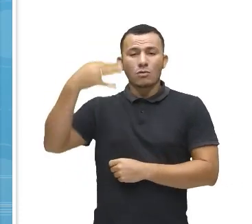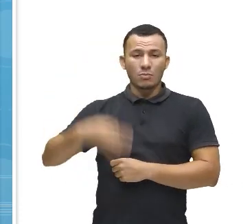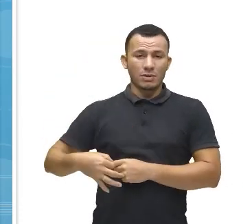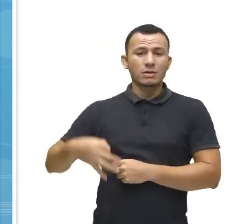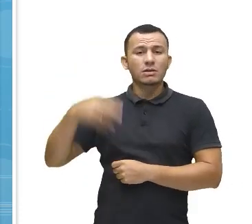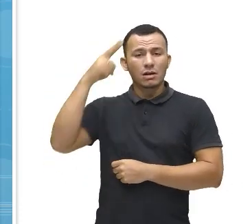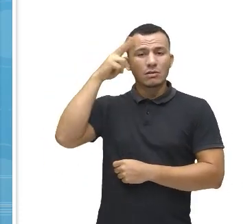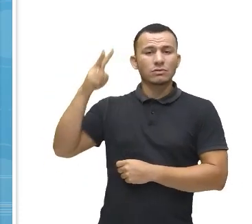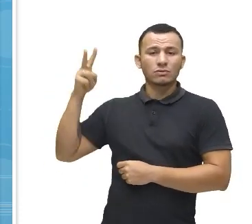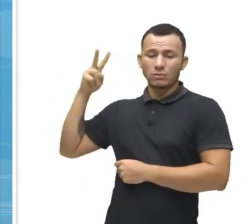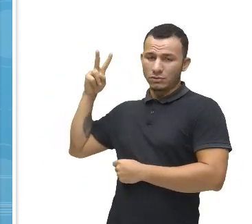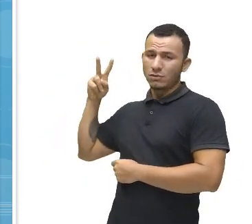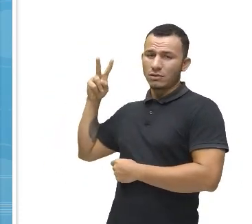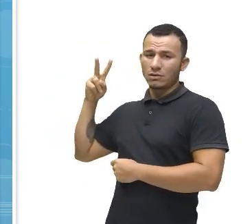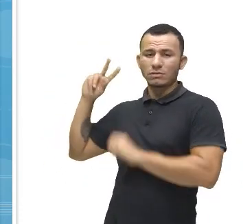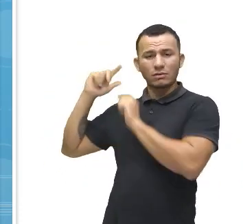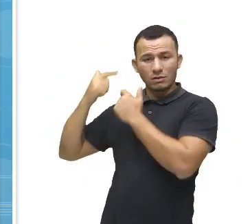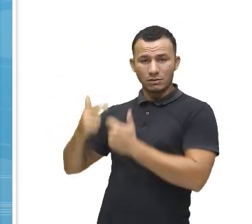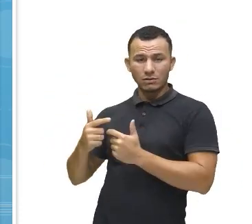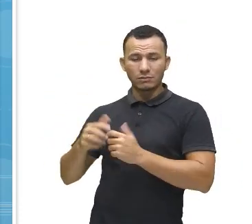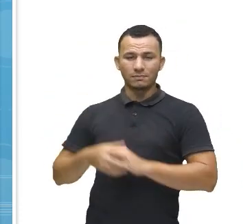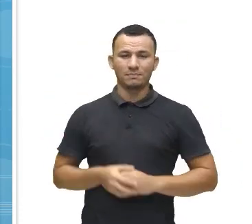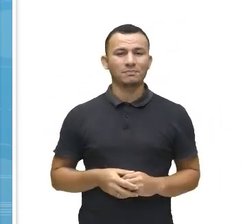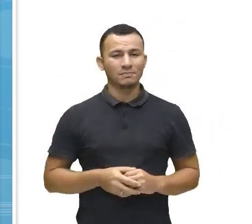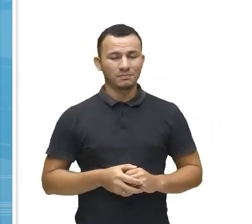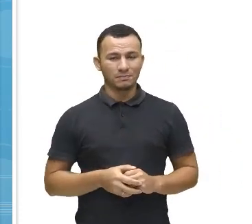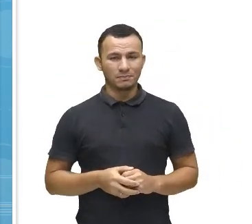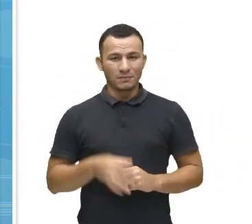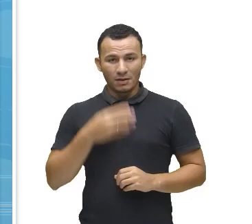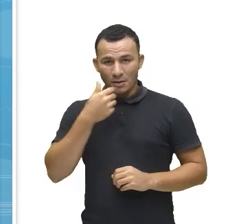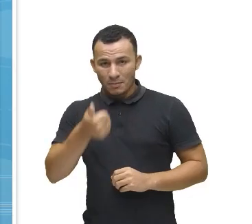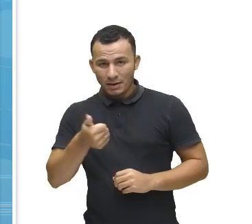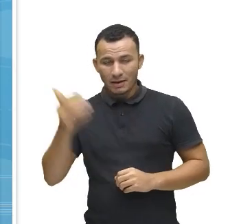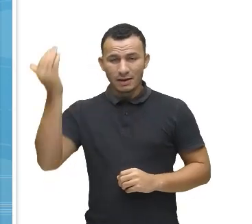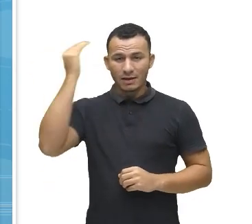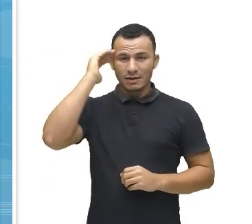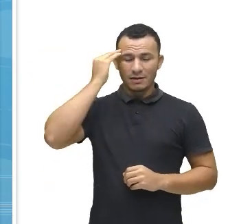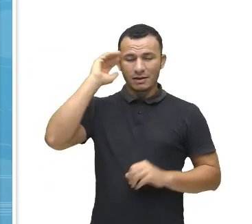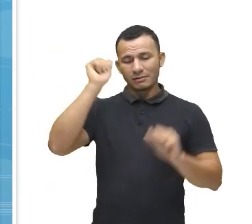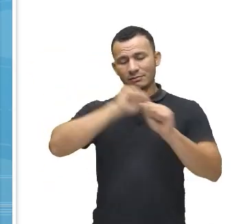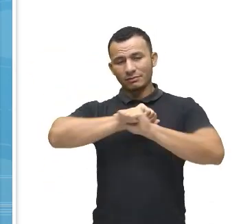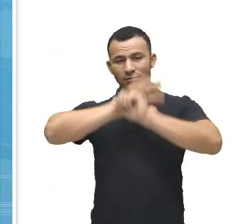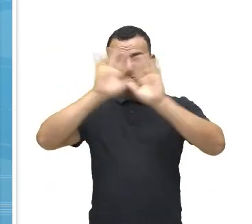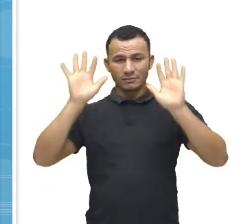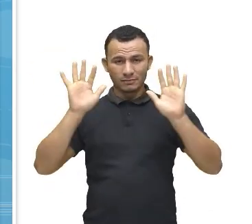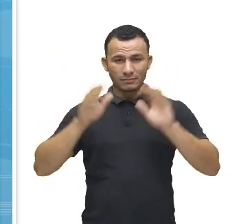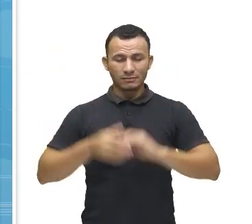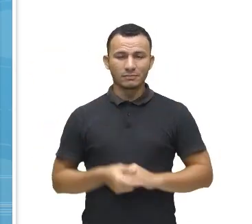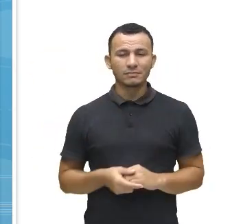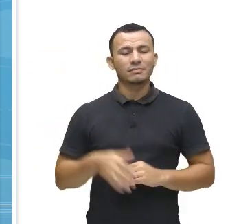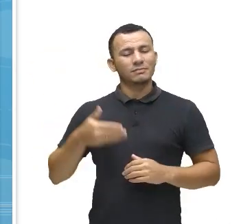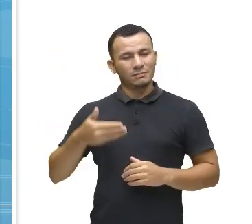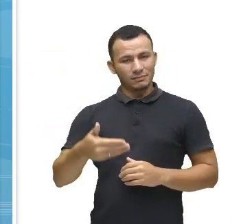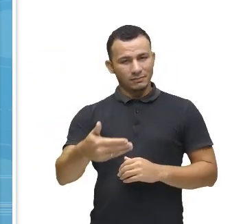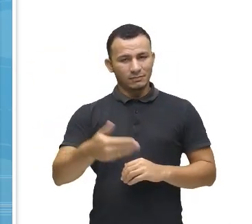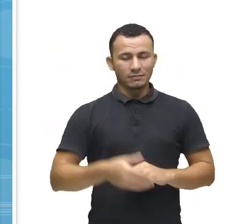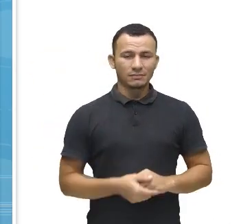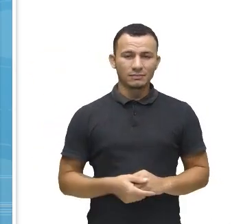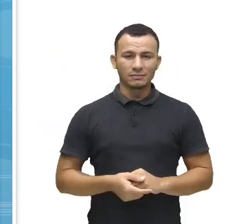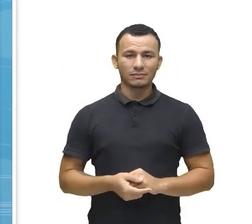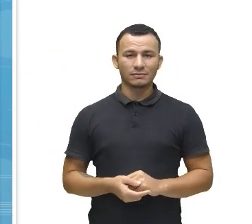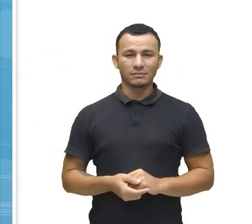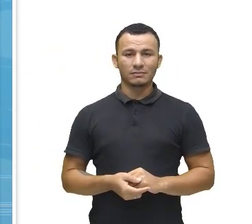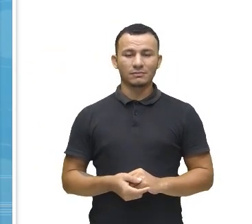a sua história. Tudo bem, gente? Conseguiram compreender o que a gente quer passar? Vamos adiante agora.